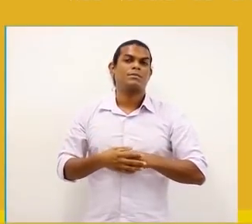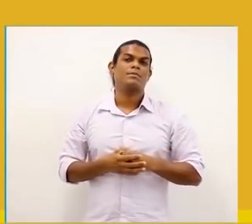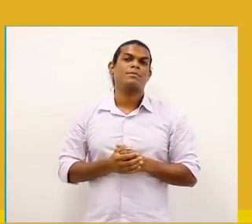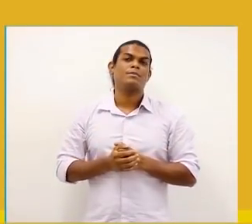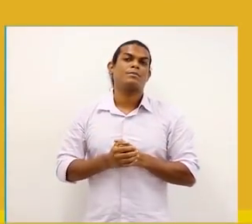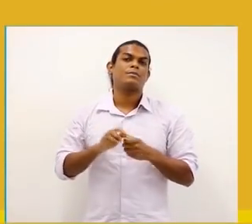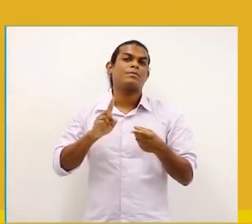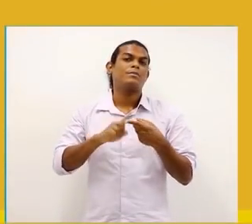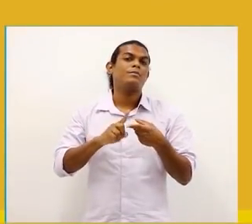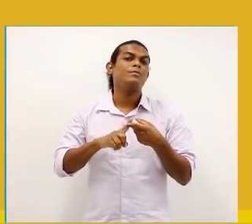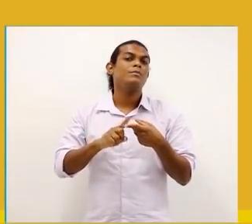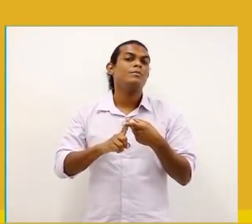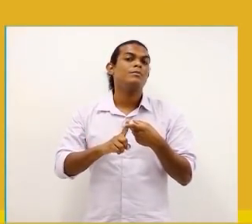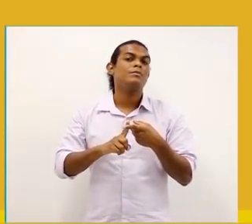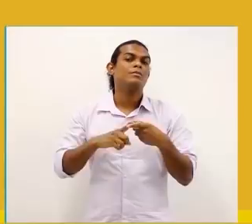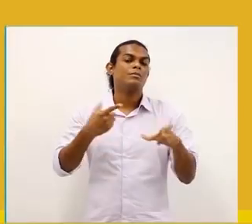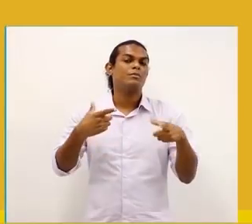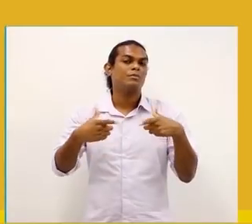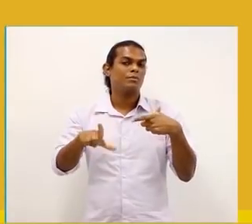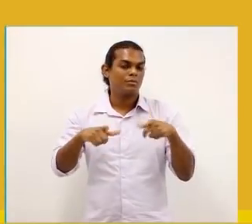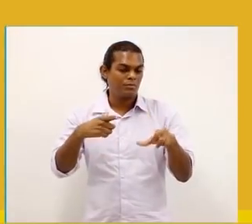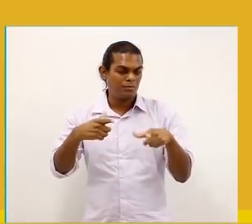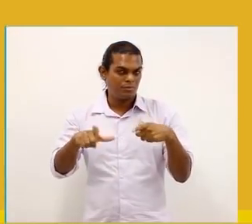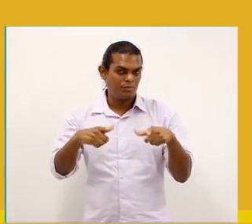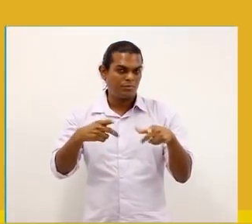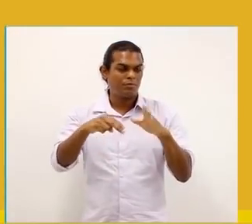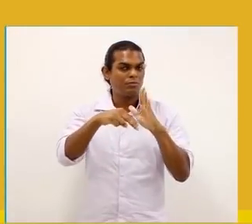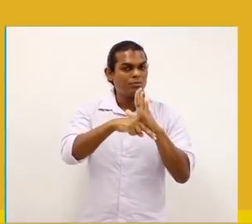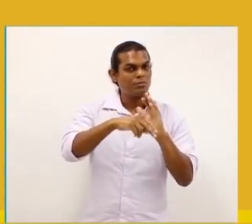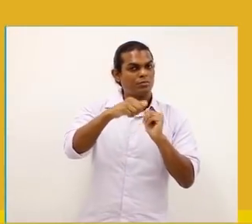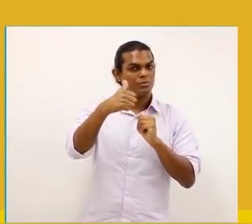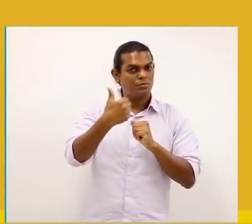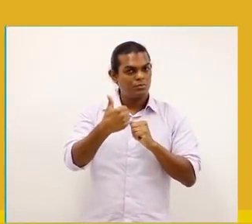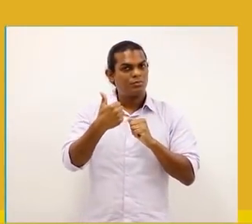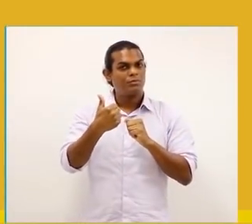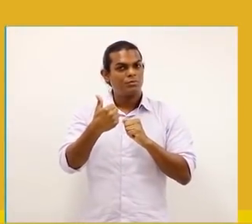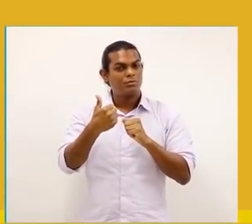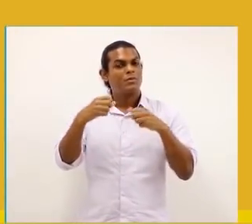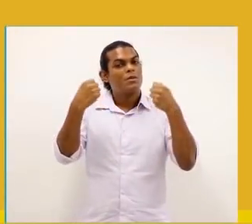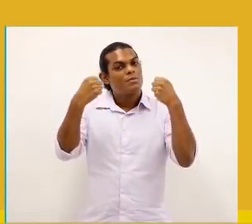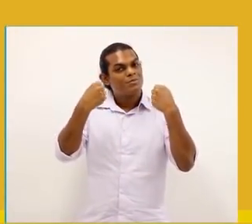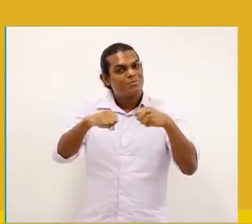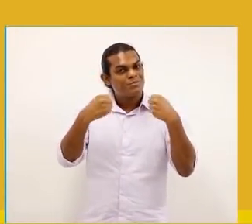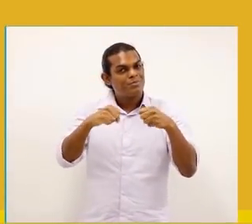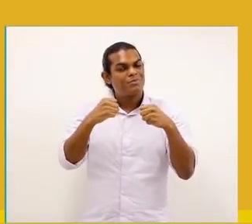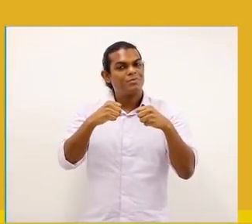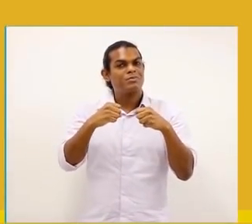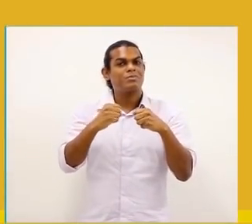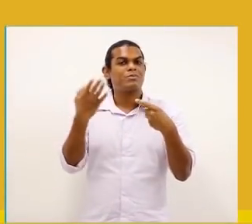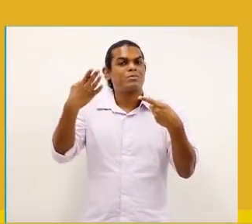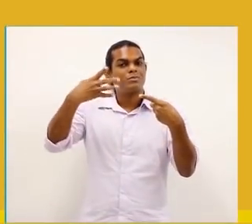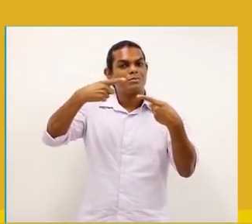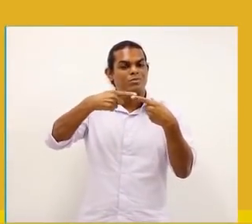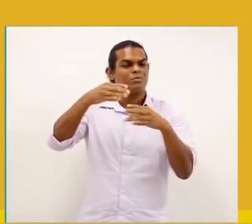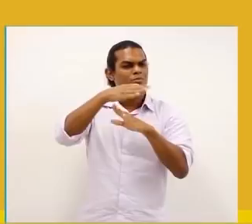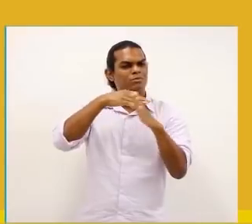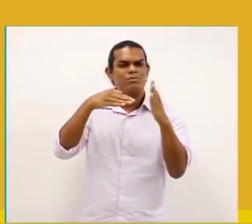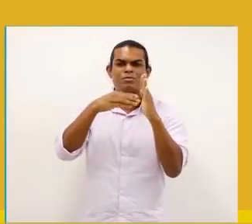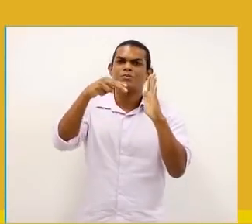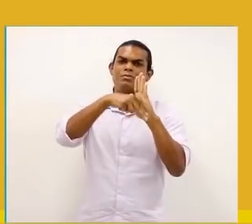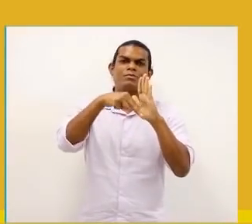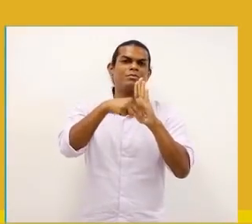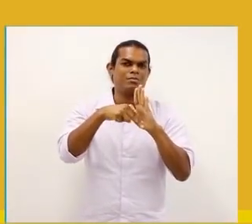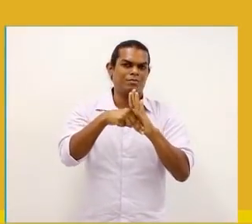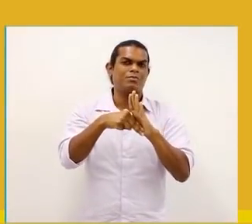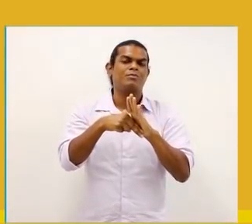Também ao empregado, a NR1 chama a responsabilidade no sentido de fazer cumprir essas disposições legais e regulamentares sobre a